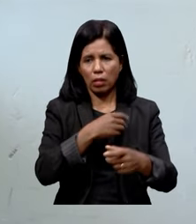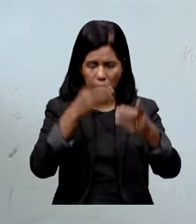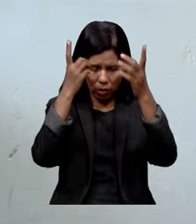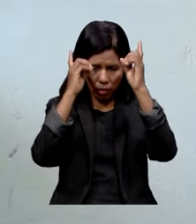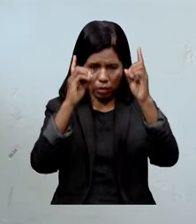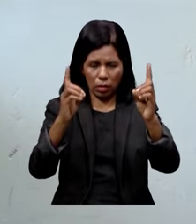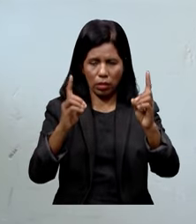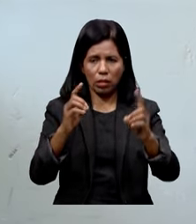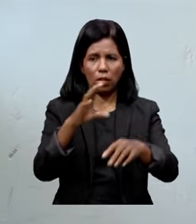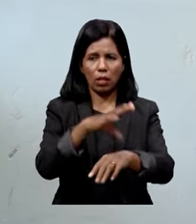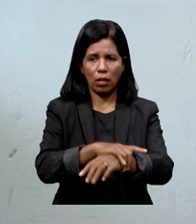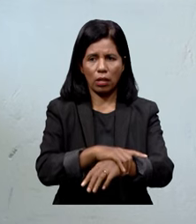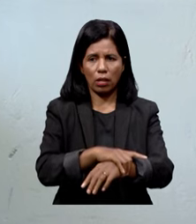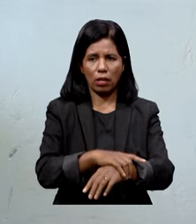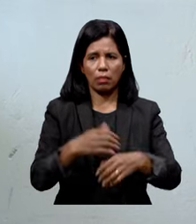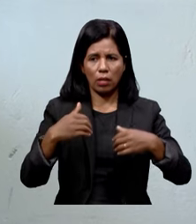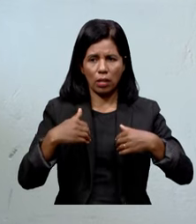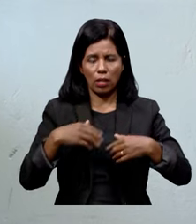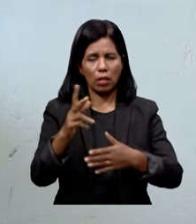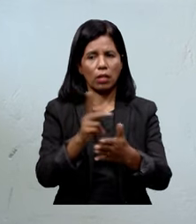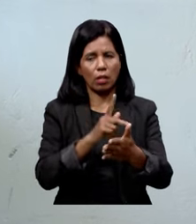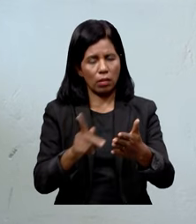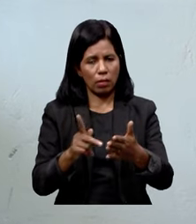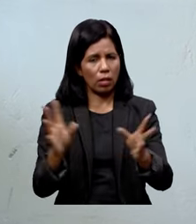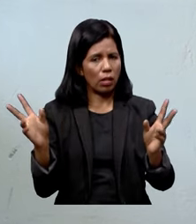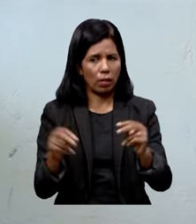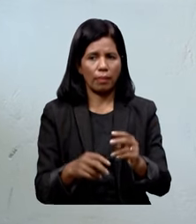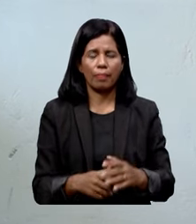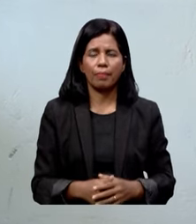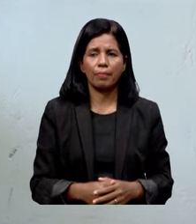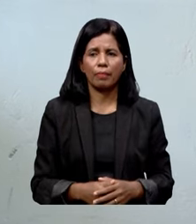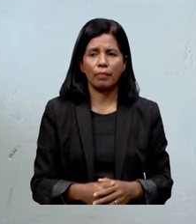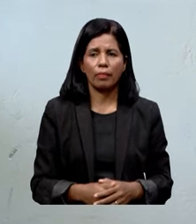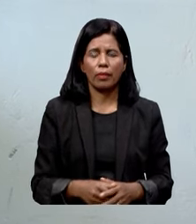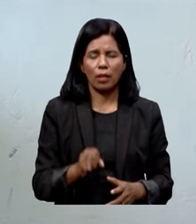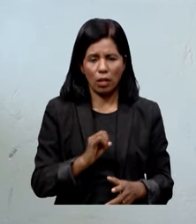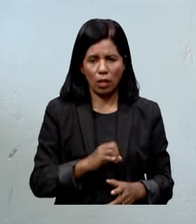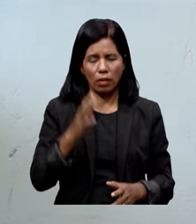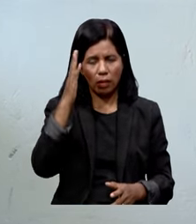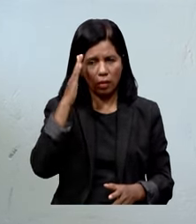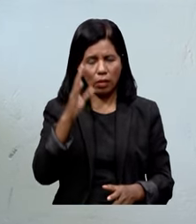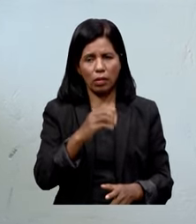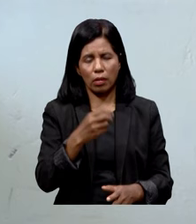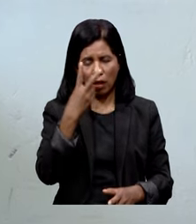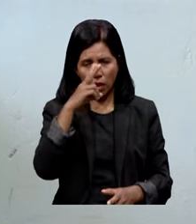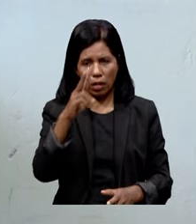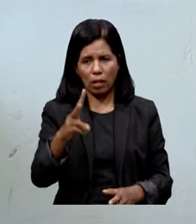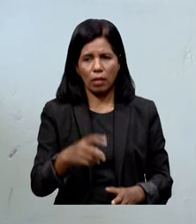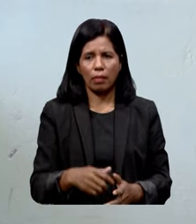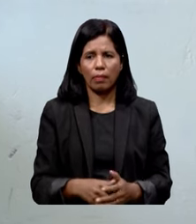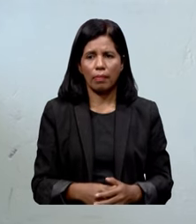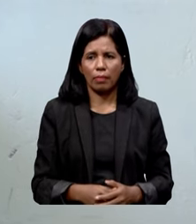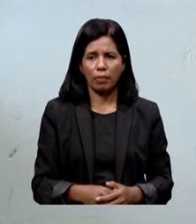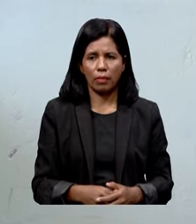sirne atuação ne bele início rumah ba crime ka lain ne maka ano fenomena ne mus oya